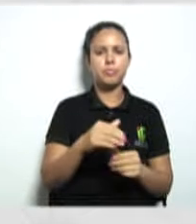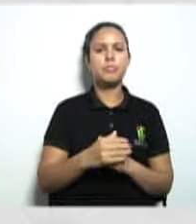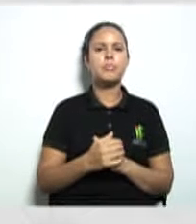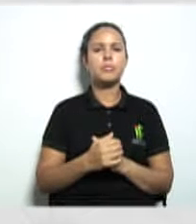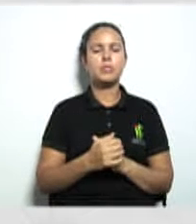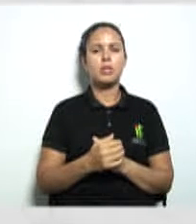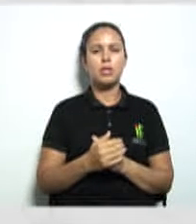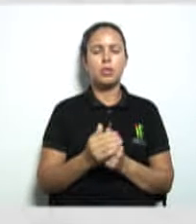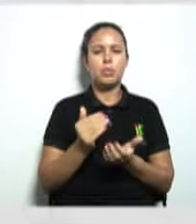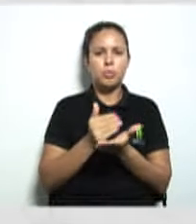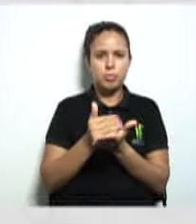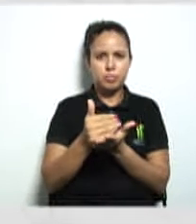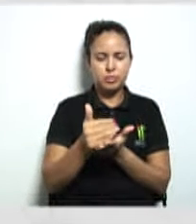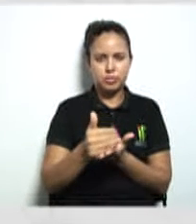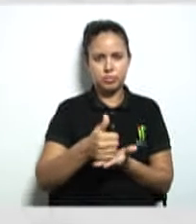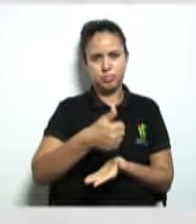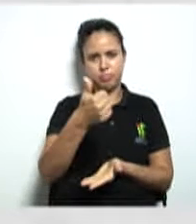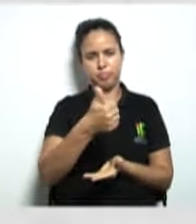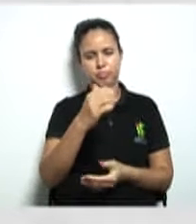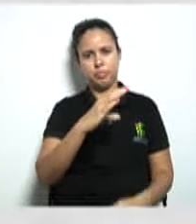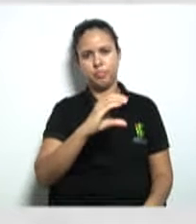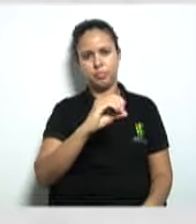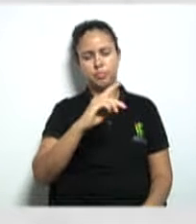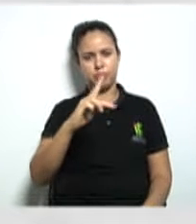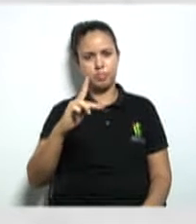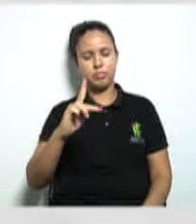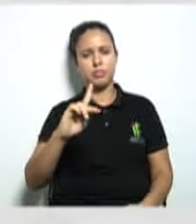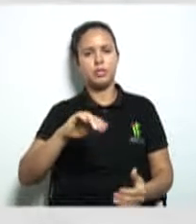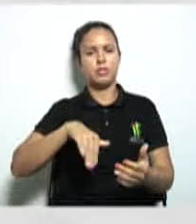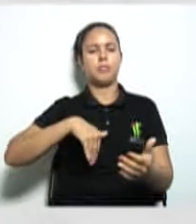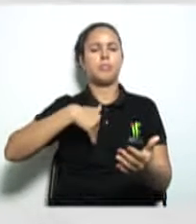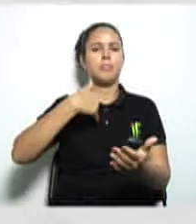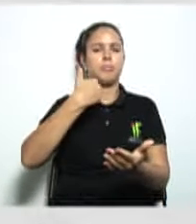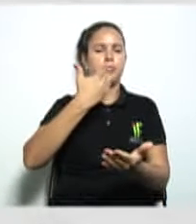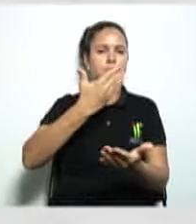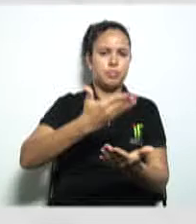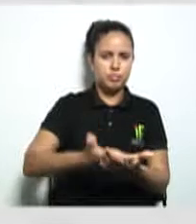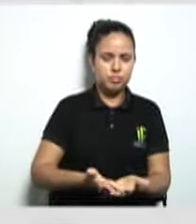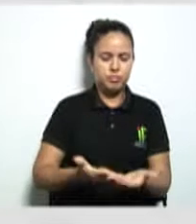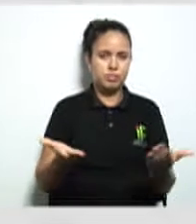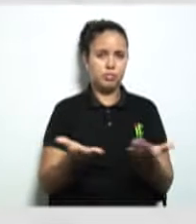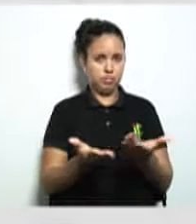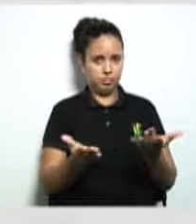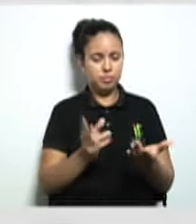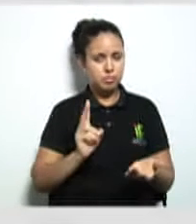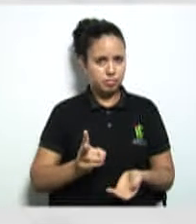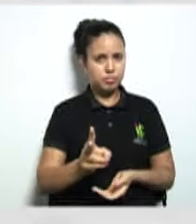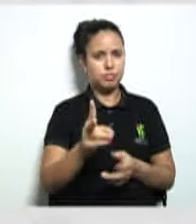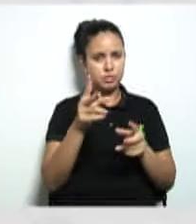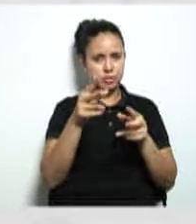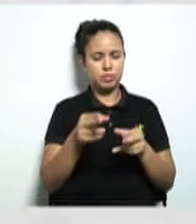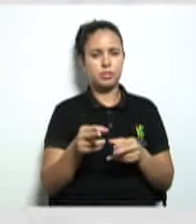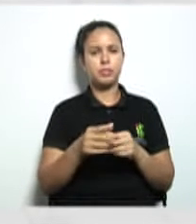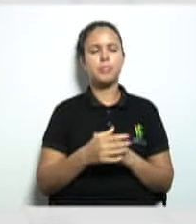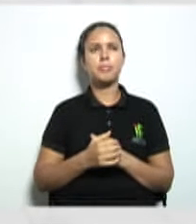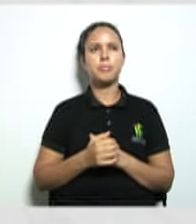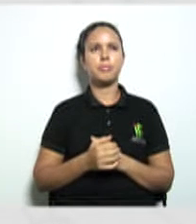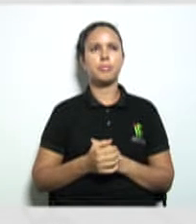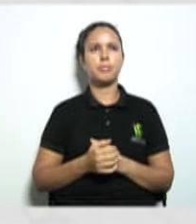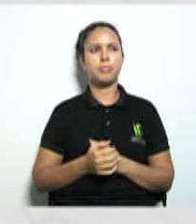com a primeira cooperativa, não é isso? E permanece até os dias de hoje. Vamos